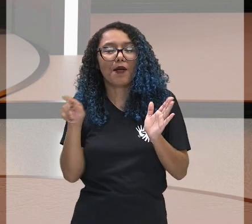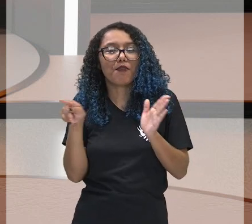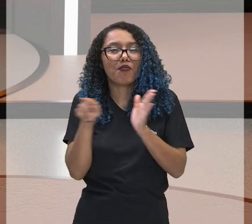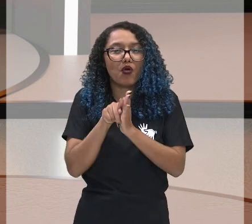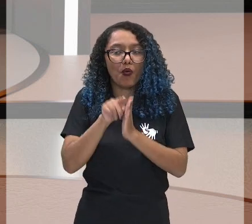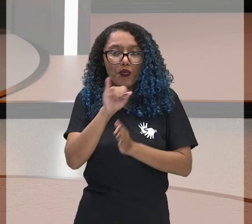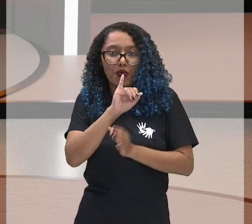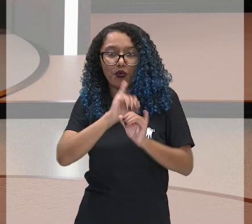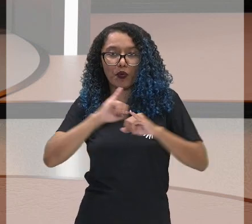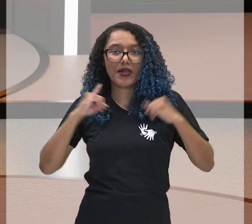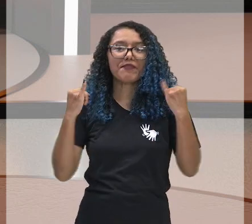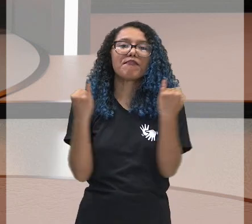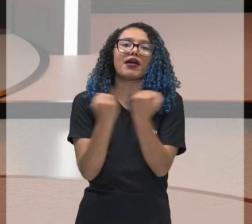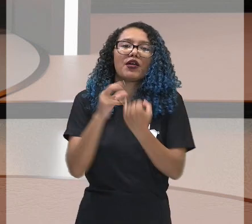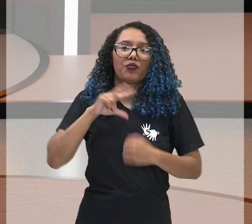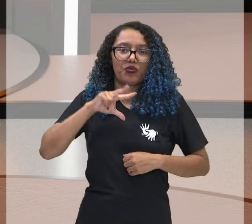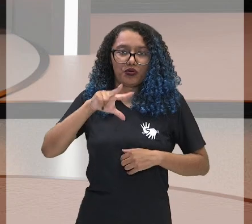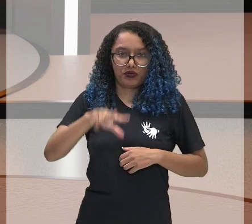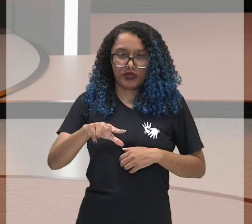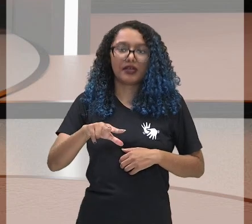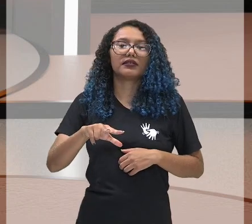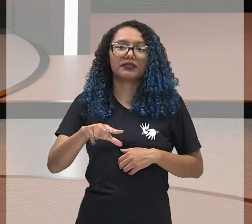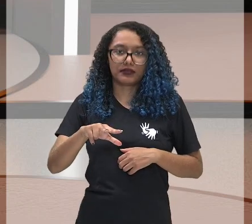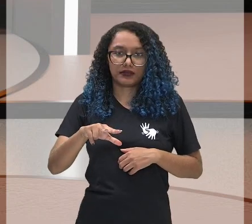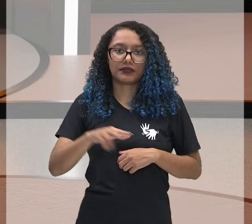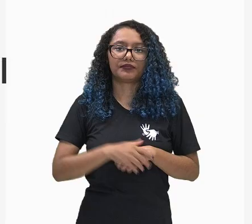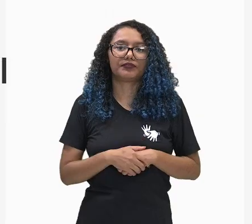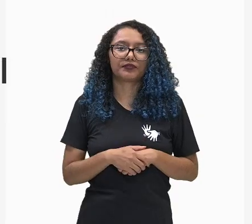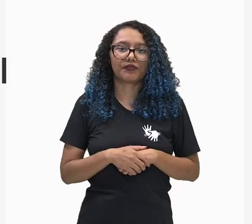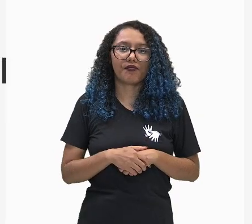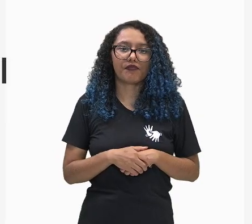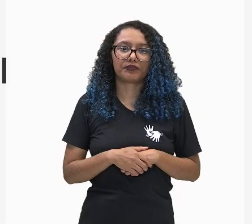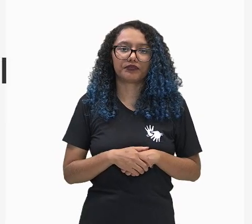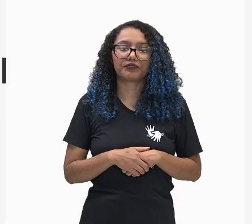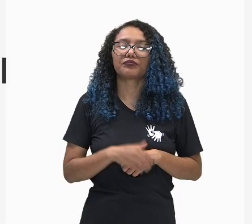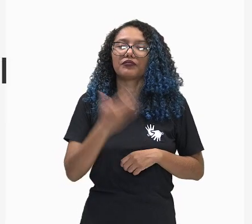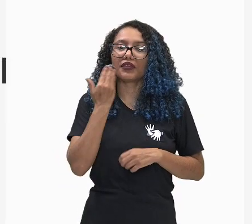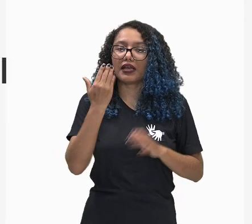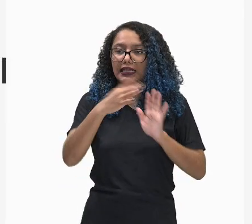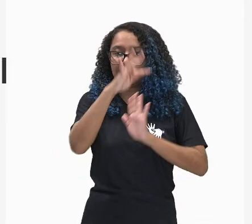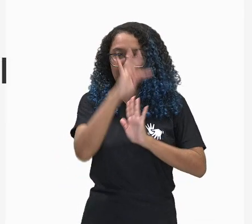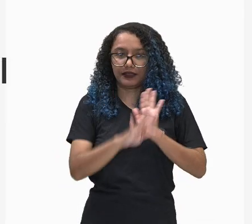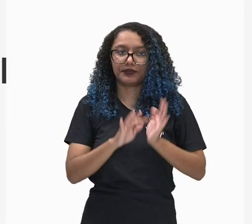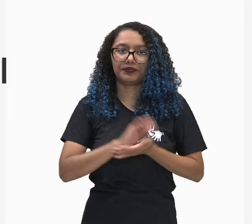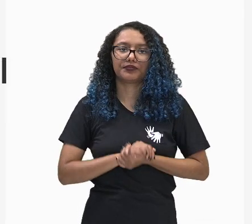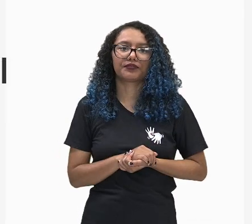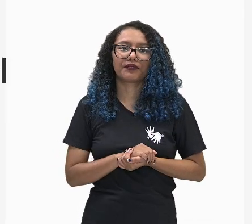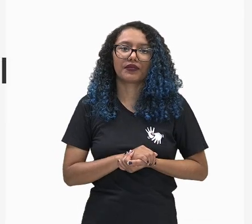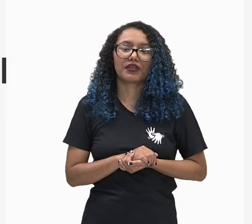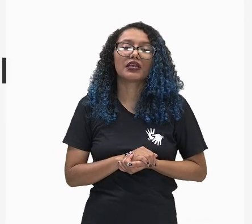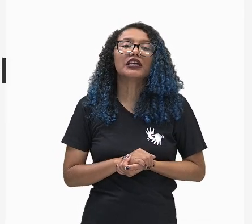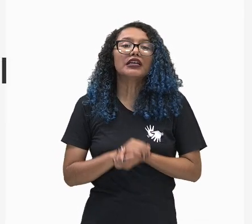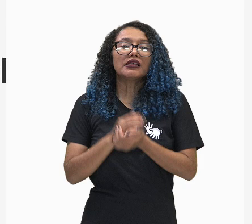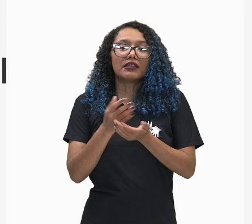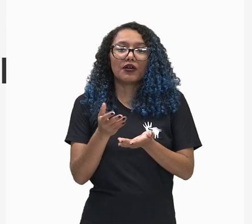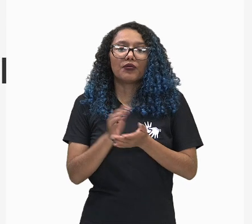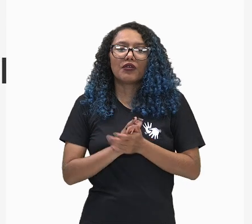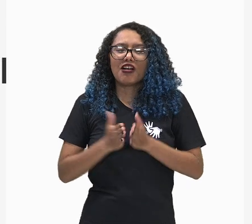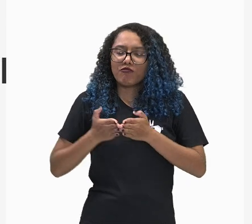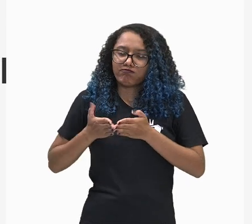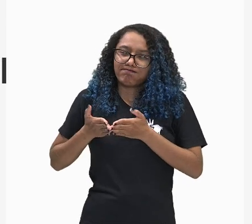fato. O Reino Unido de Brasil, Portugal e Algarve. Vamos ao texto, vamos lá, gente. A viagem ocorreu em